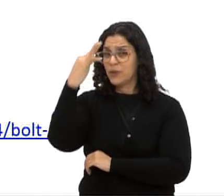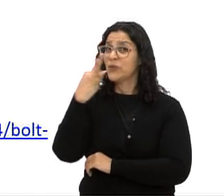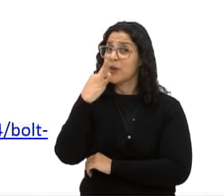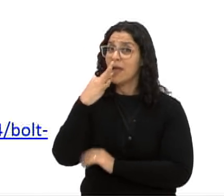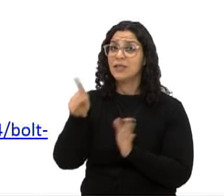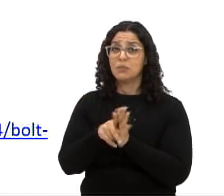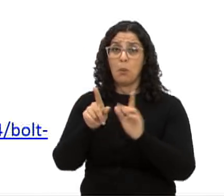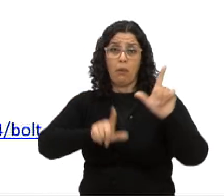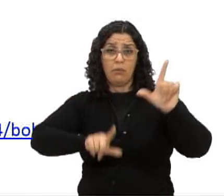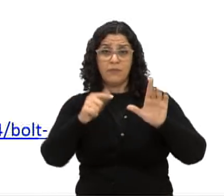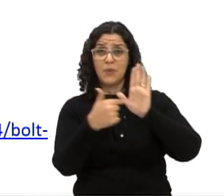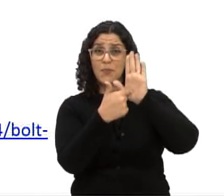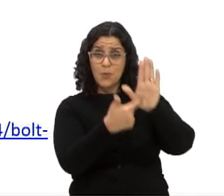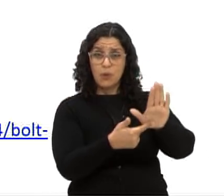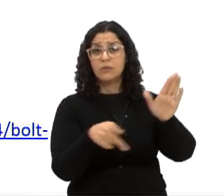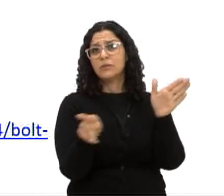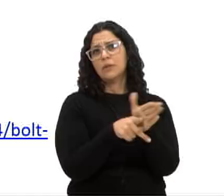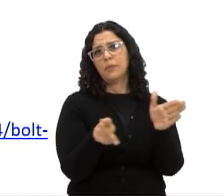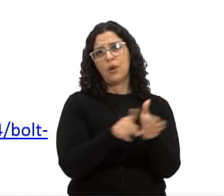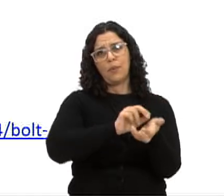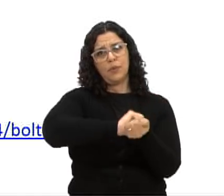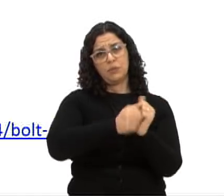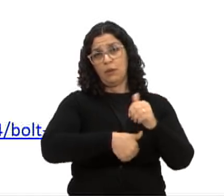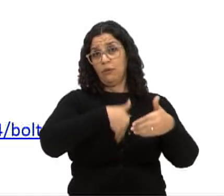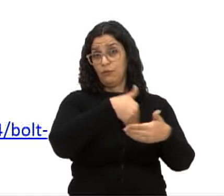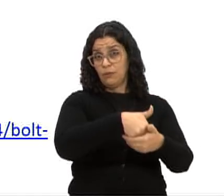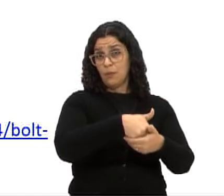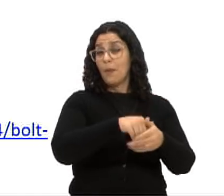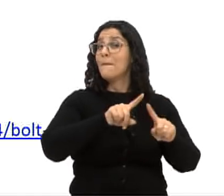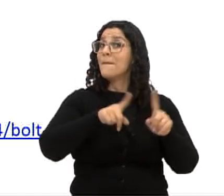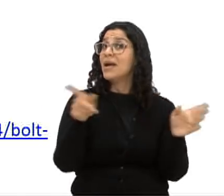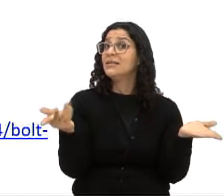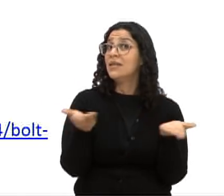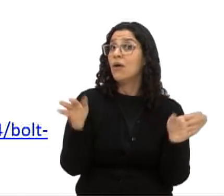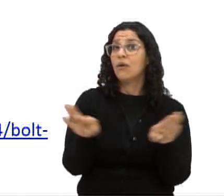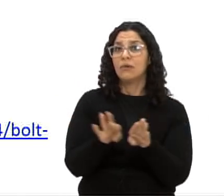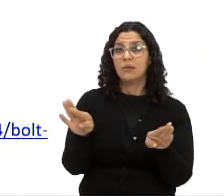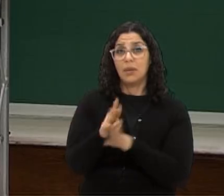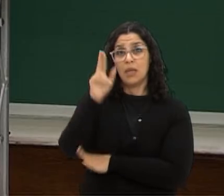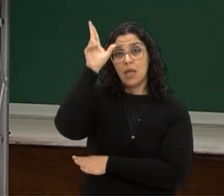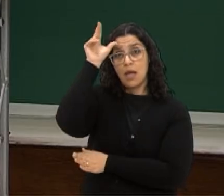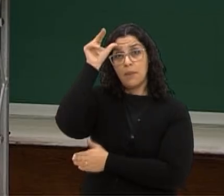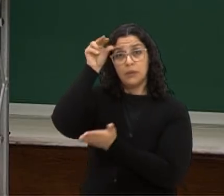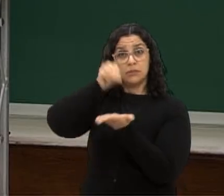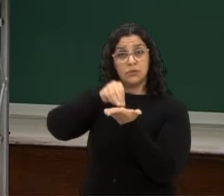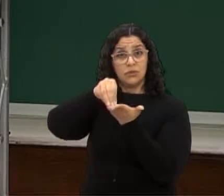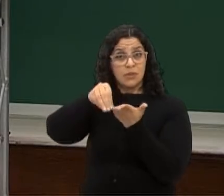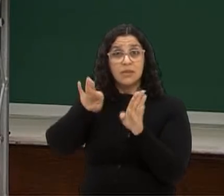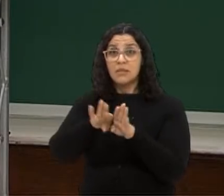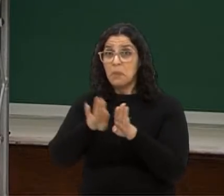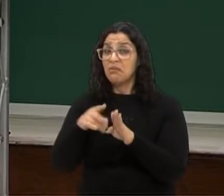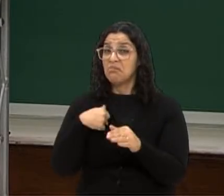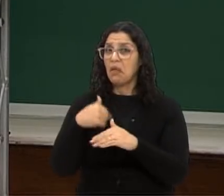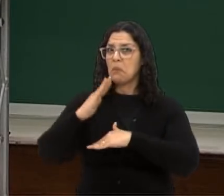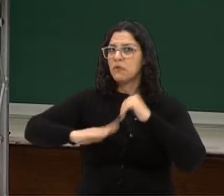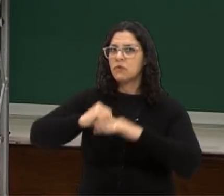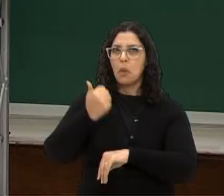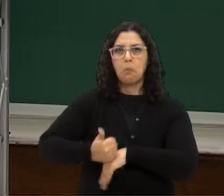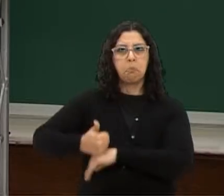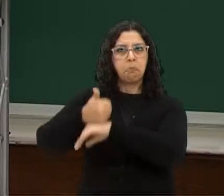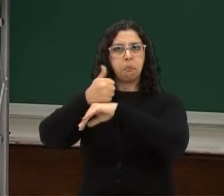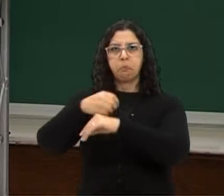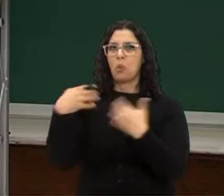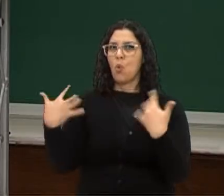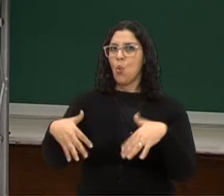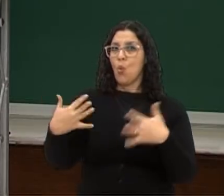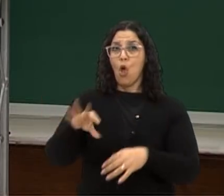da mídia. Mas vocês vão ver que o xadrez também tem os seus atletas de alto nível. Atletas que só vivem disso,